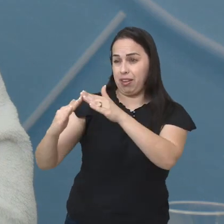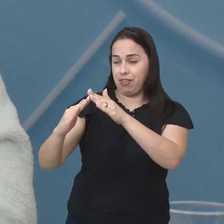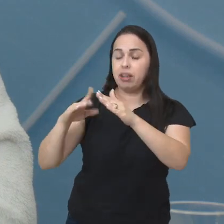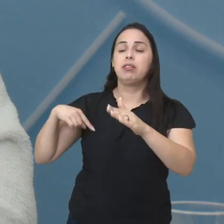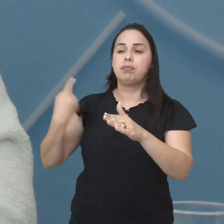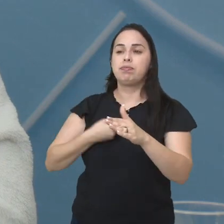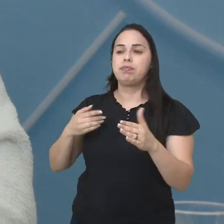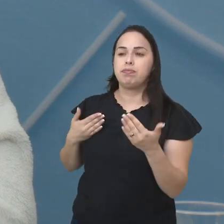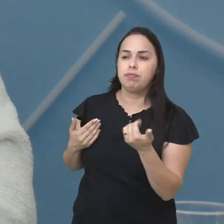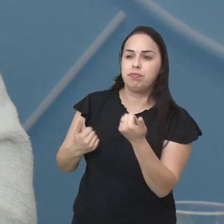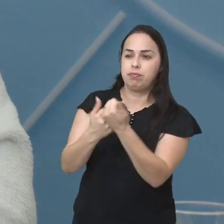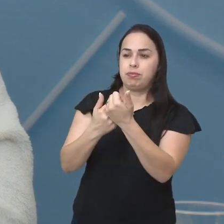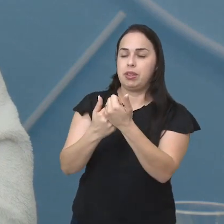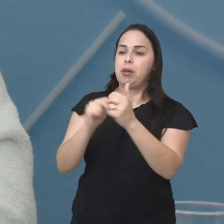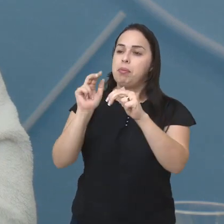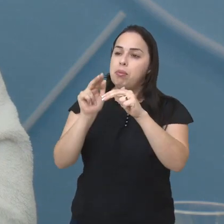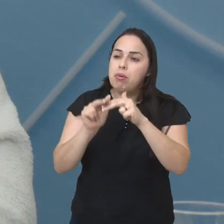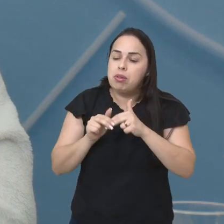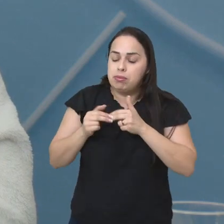uma força muito grande